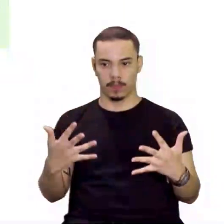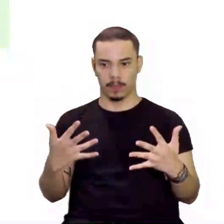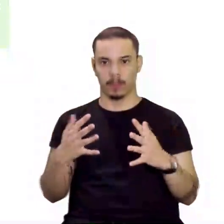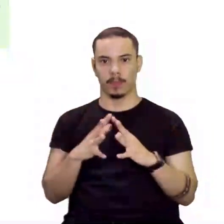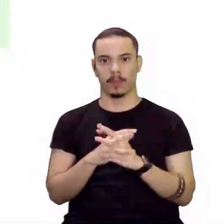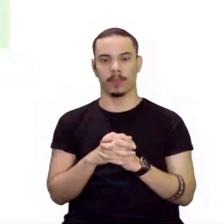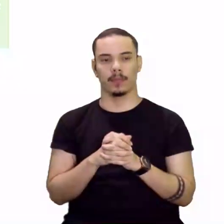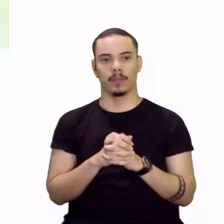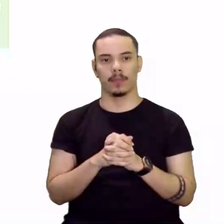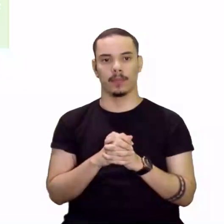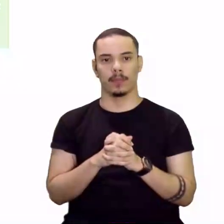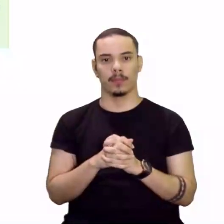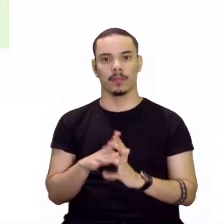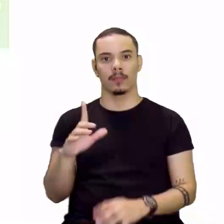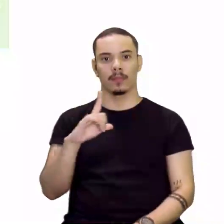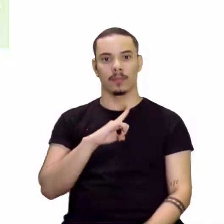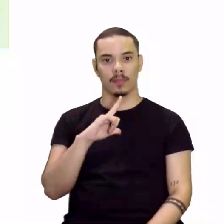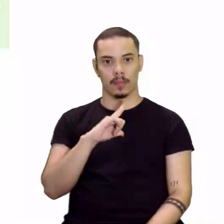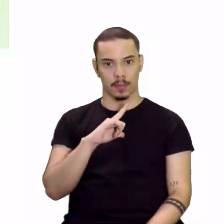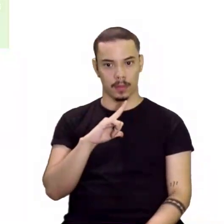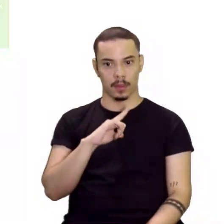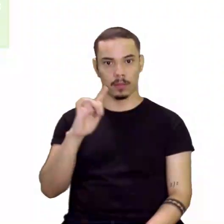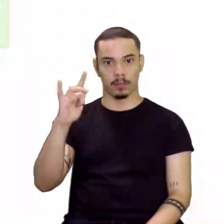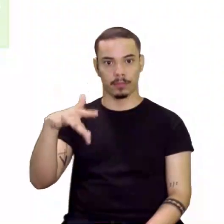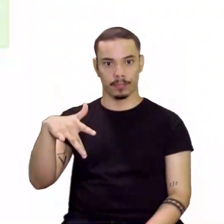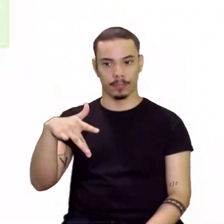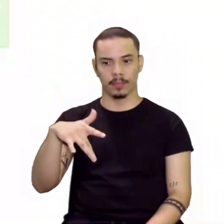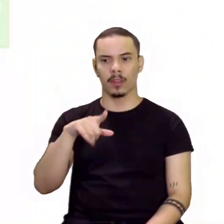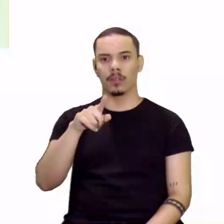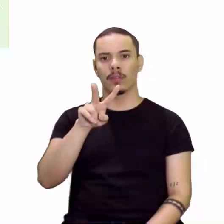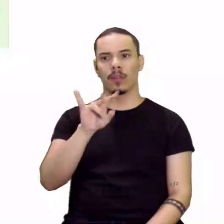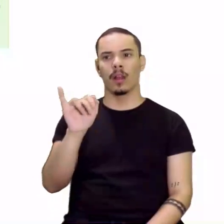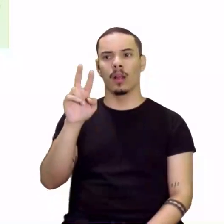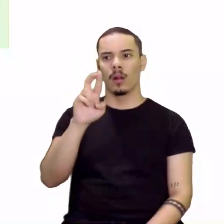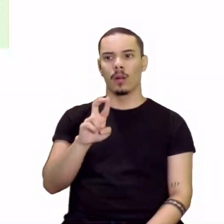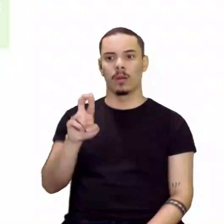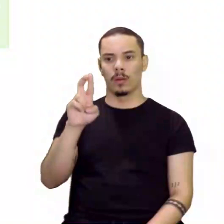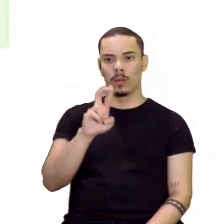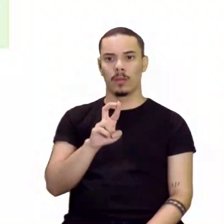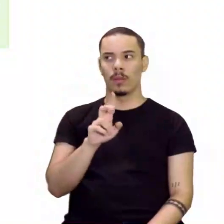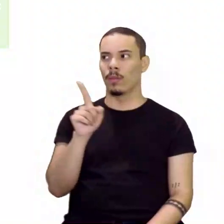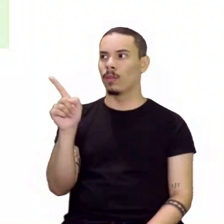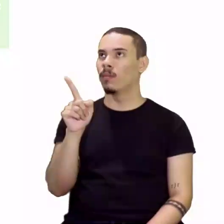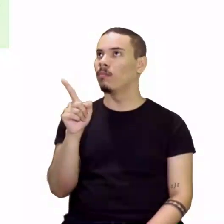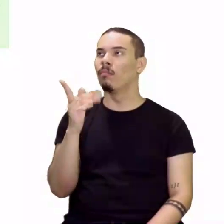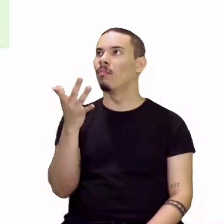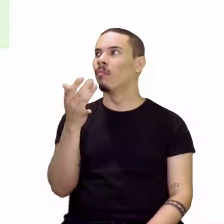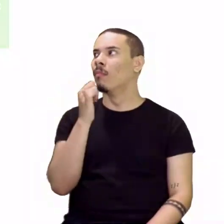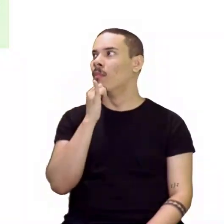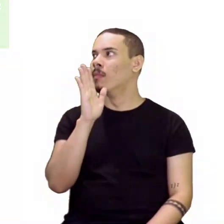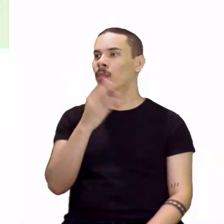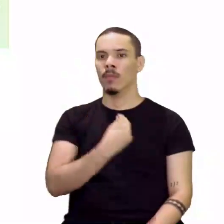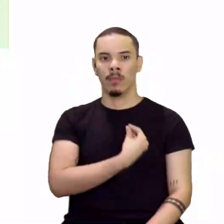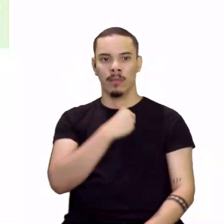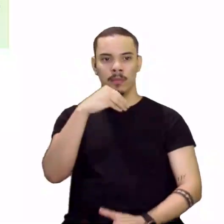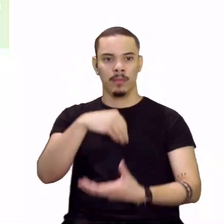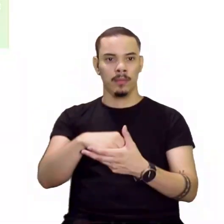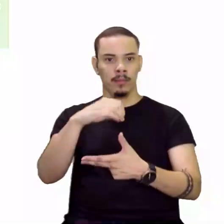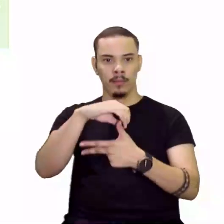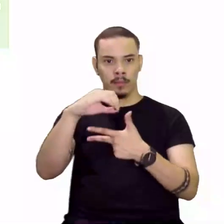vocês, elas têm sedimentos. E aí você vai observar isso aí, ele já esteve presente no Enem.